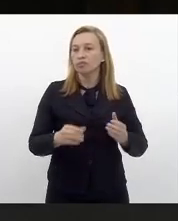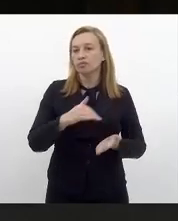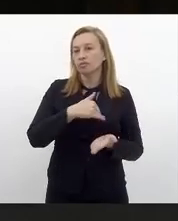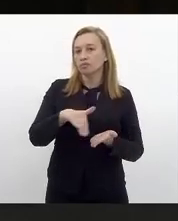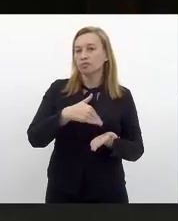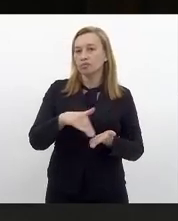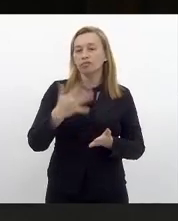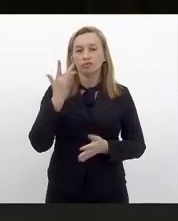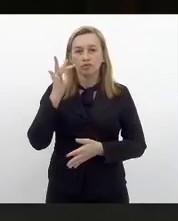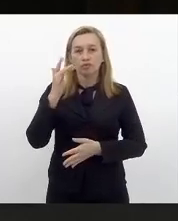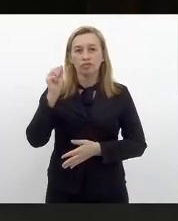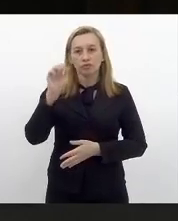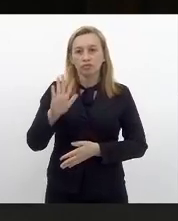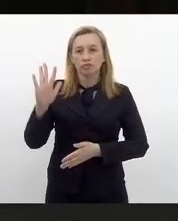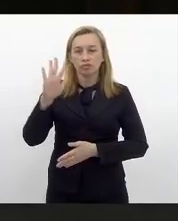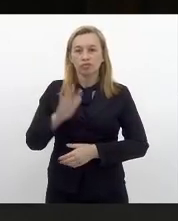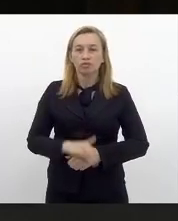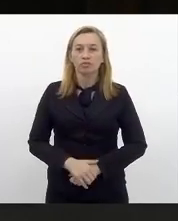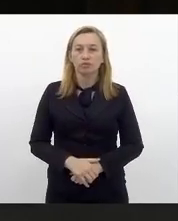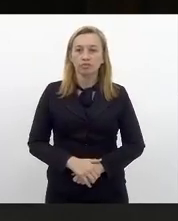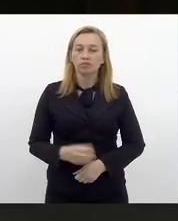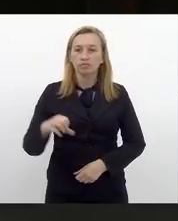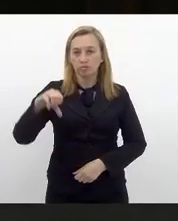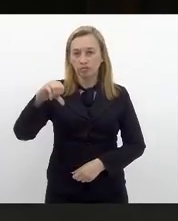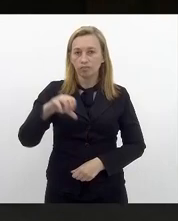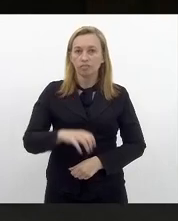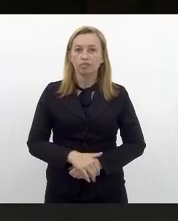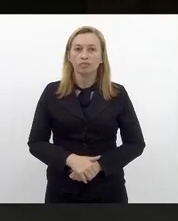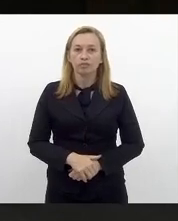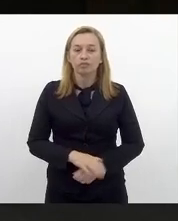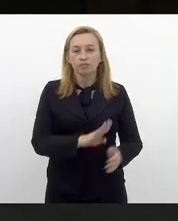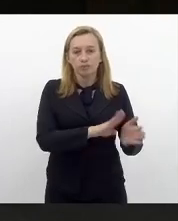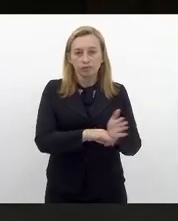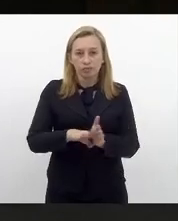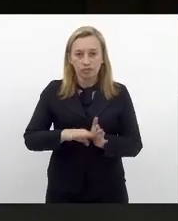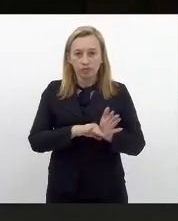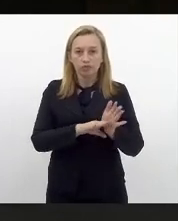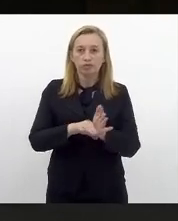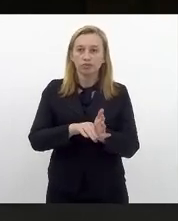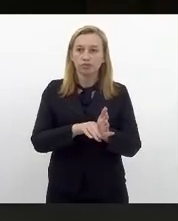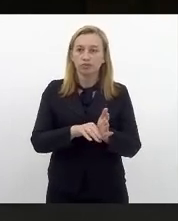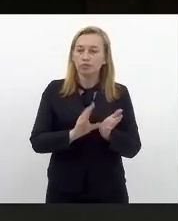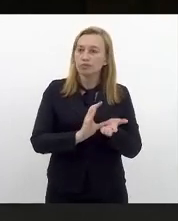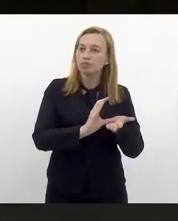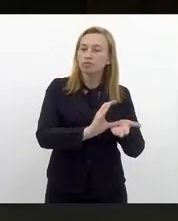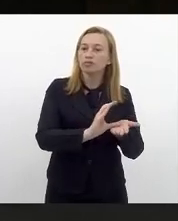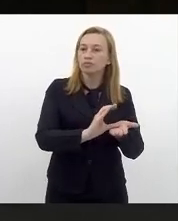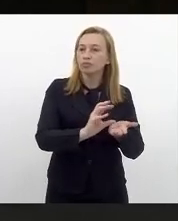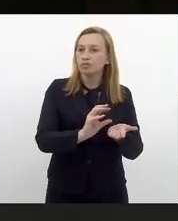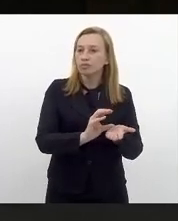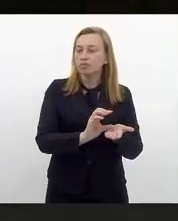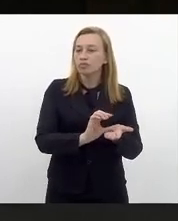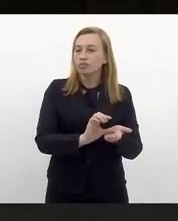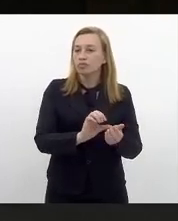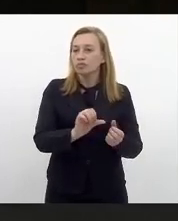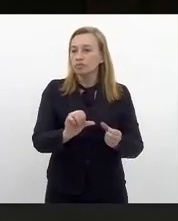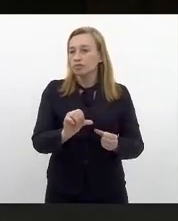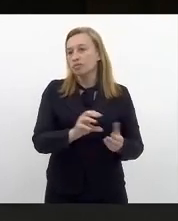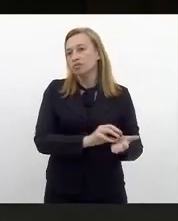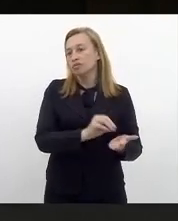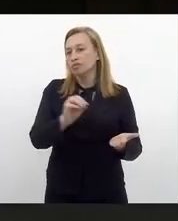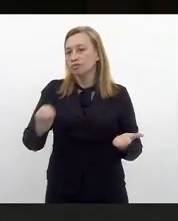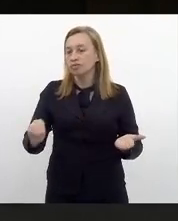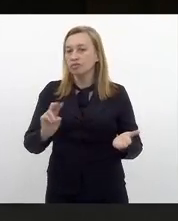Secretaria do Tesouro Nacional 9 as despesas custeadas com recursos de transferências voluntárias ou